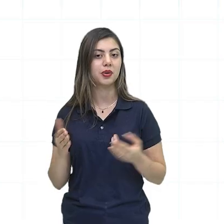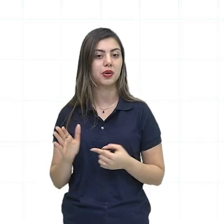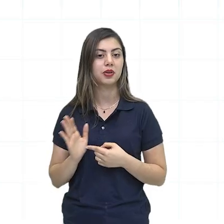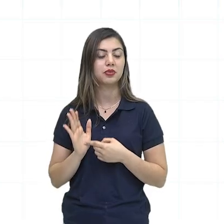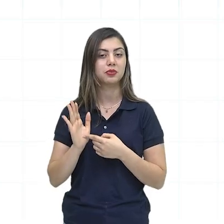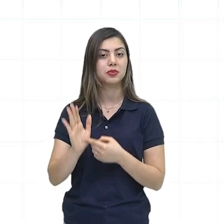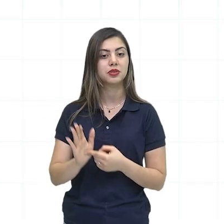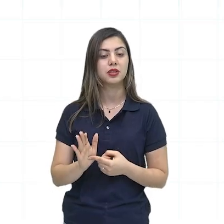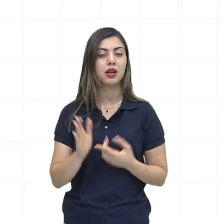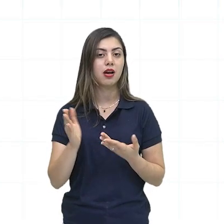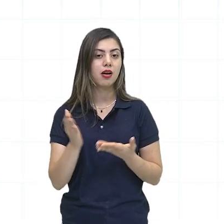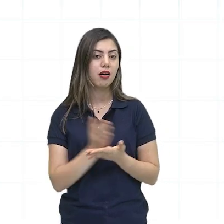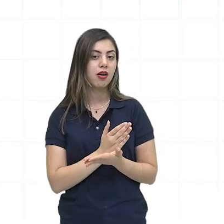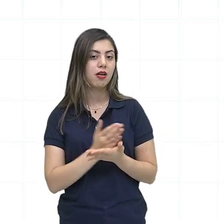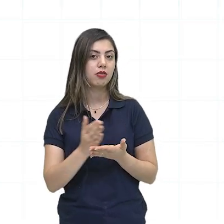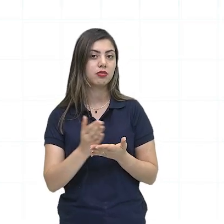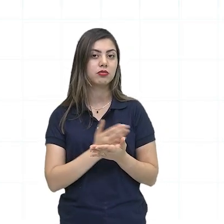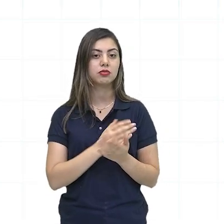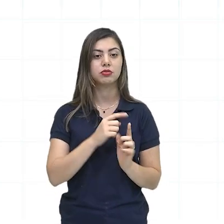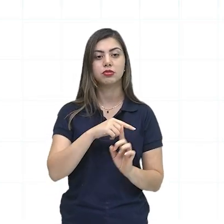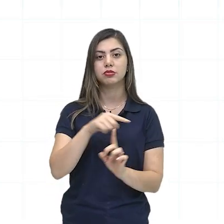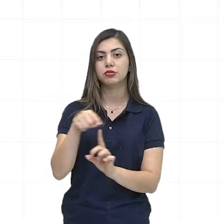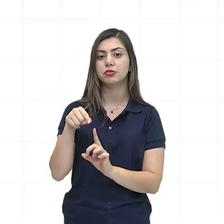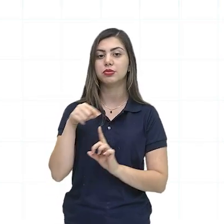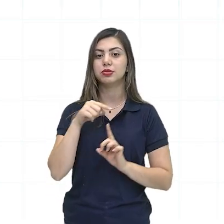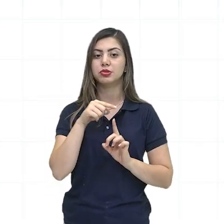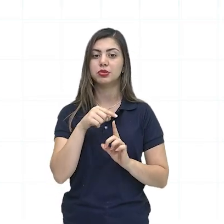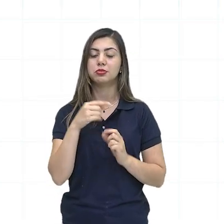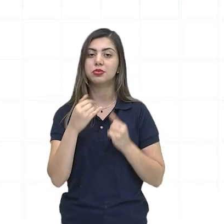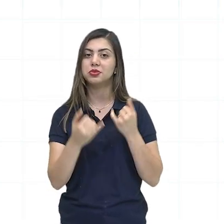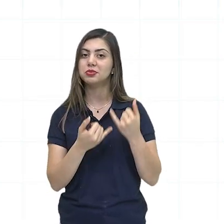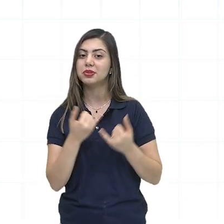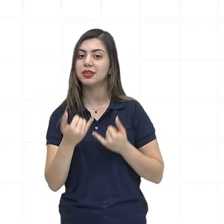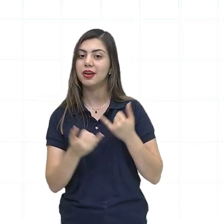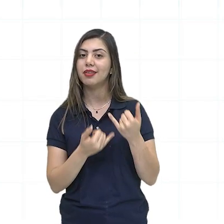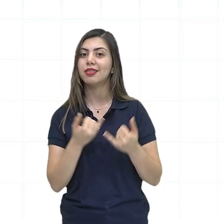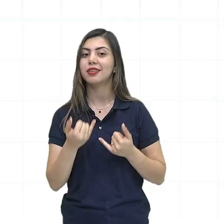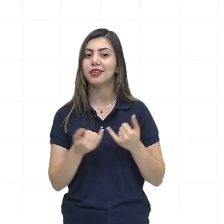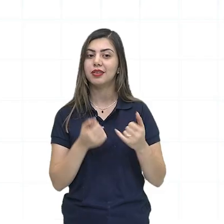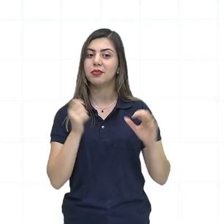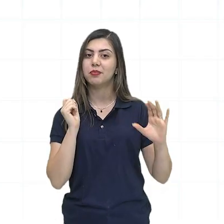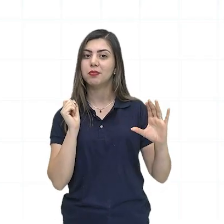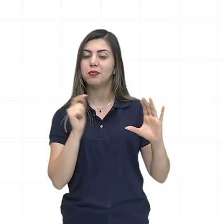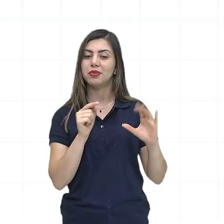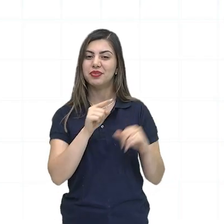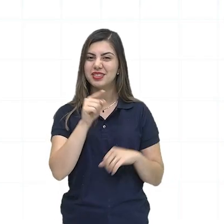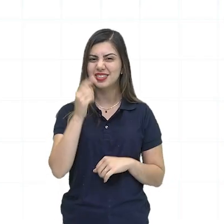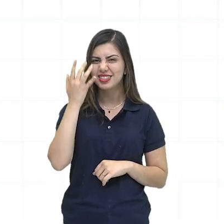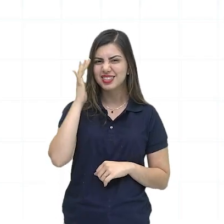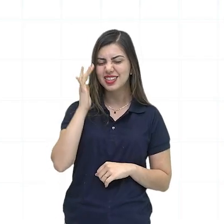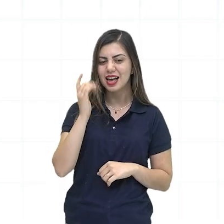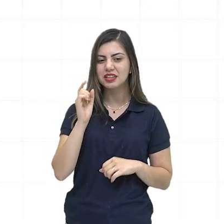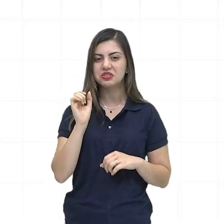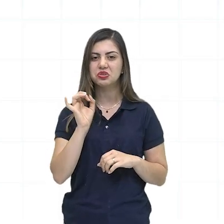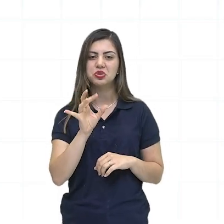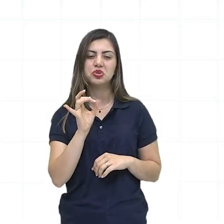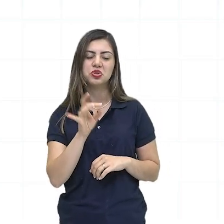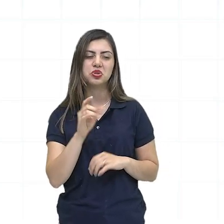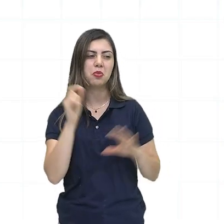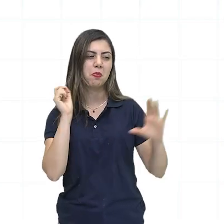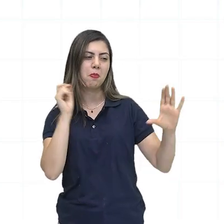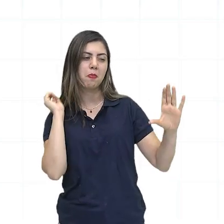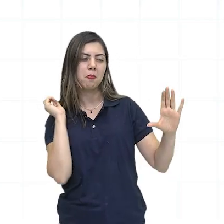vocês algumas modalidades de jogos. Se vocês acham que jogar dardos é só ir